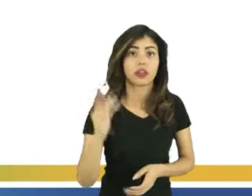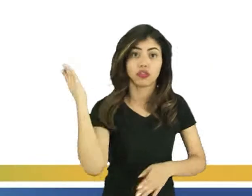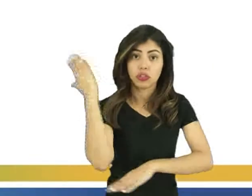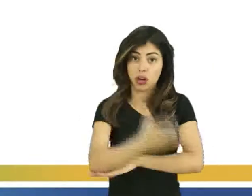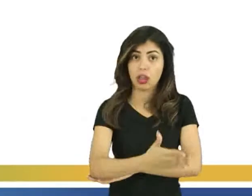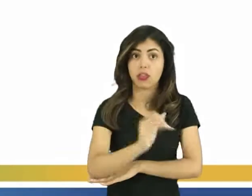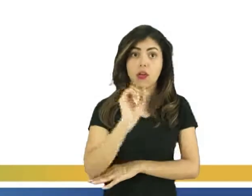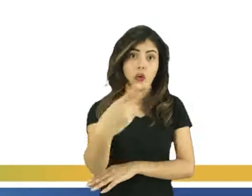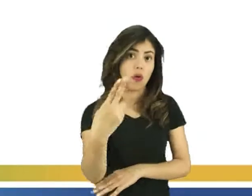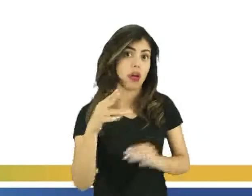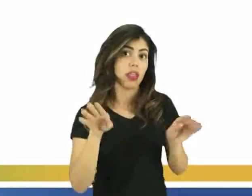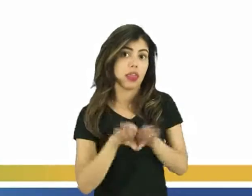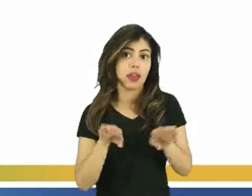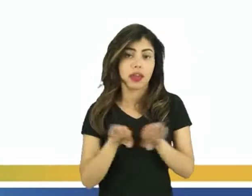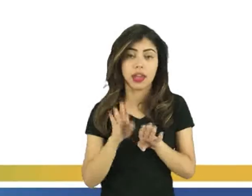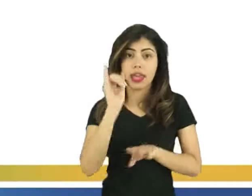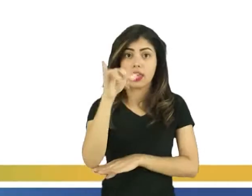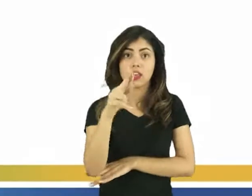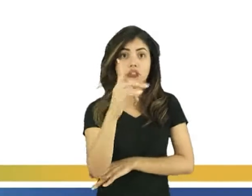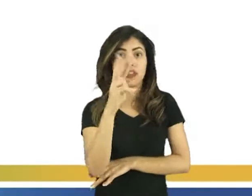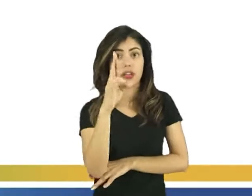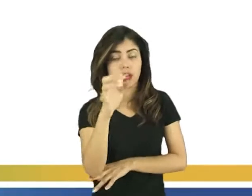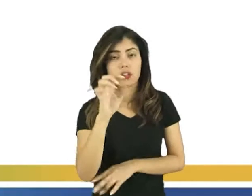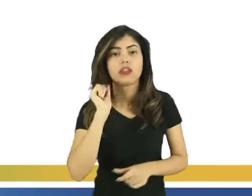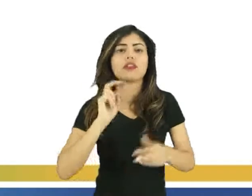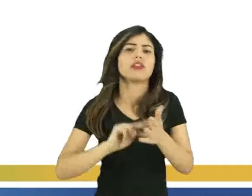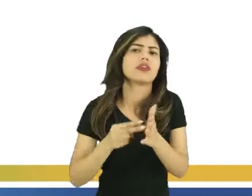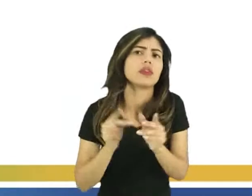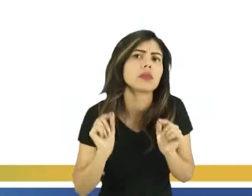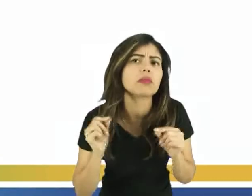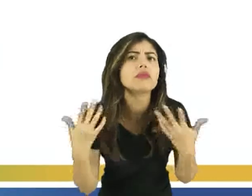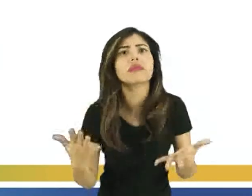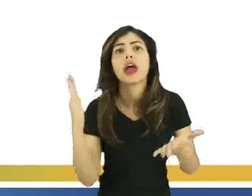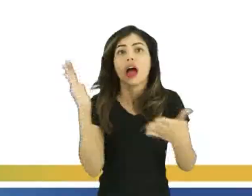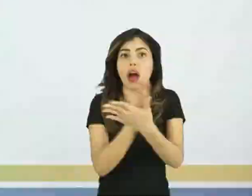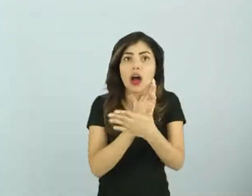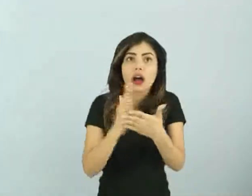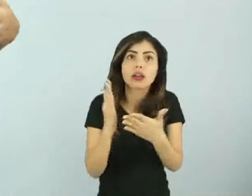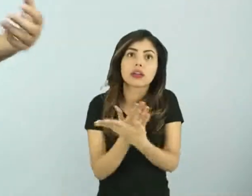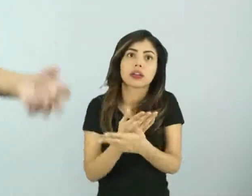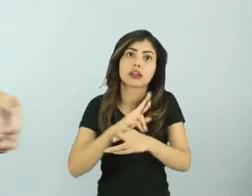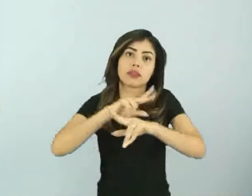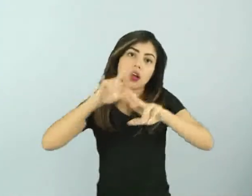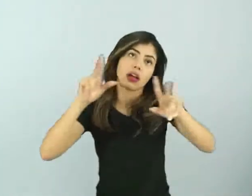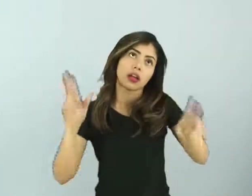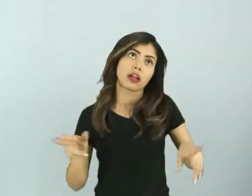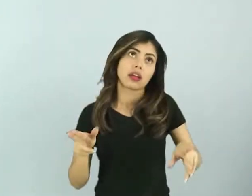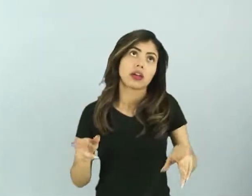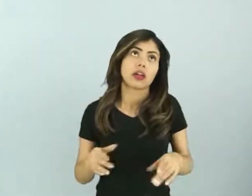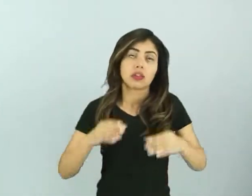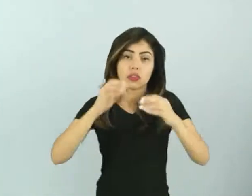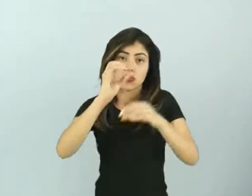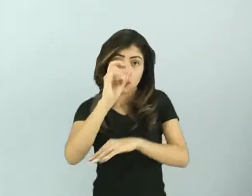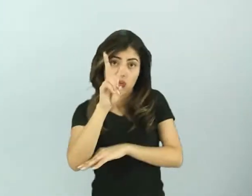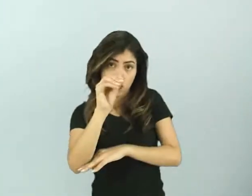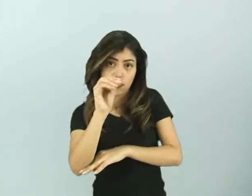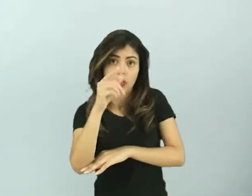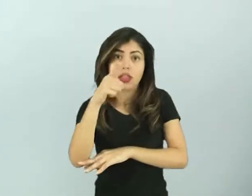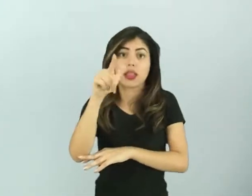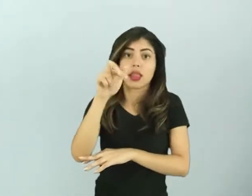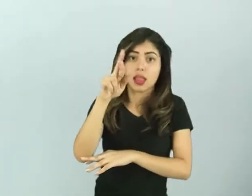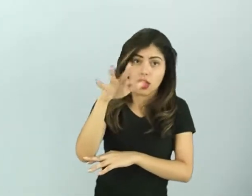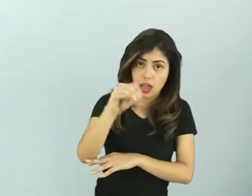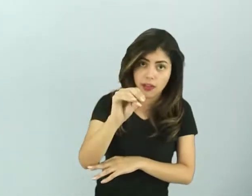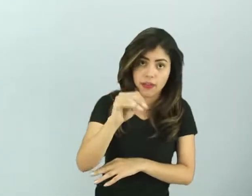direto ou o desenvolvimento indireto. O que significa isso? Alguns vão passar por vários estágios, estágio de ovo, estágio de larva,